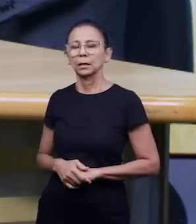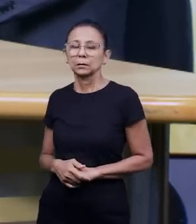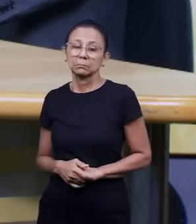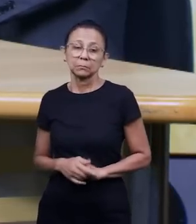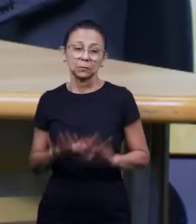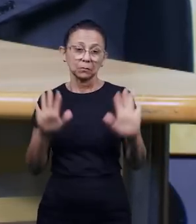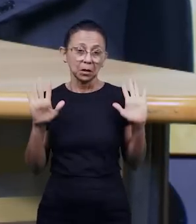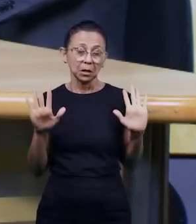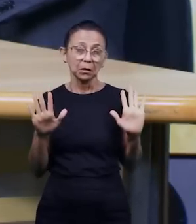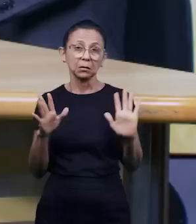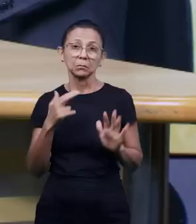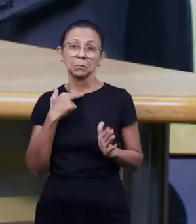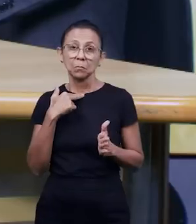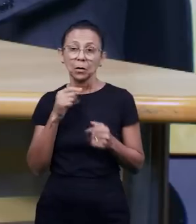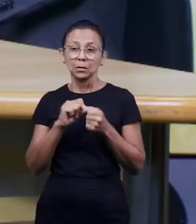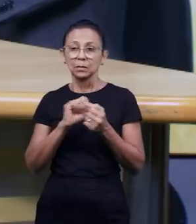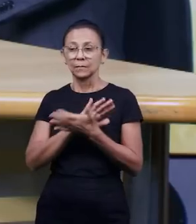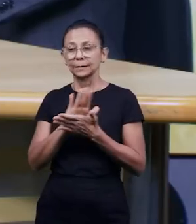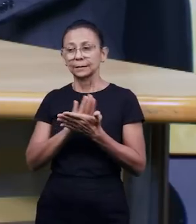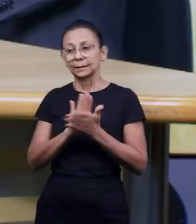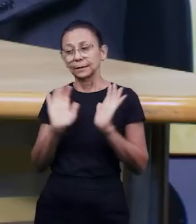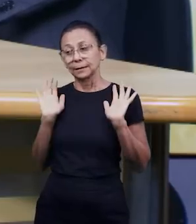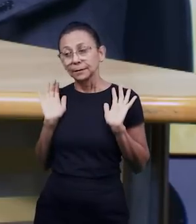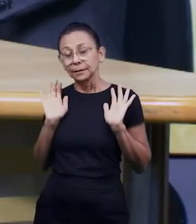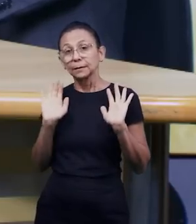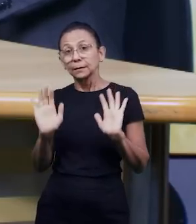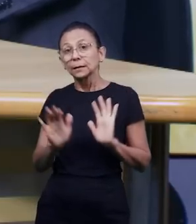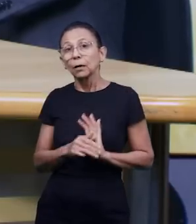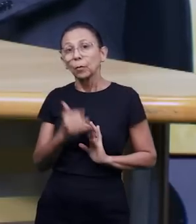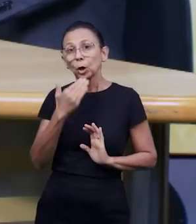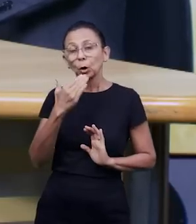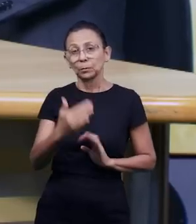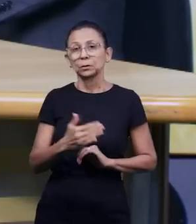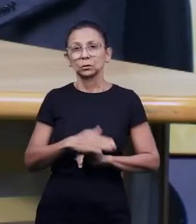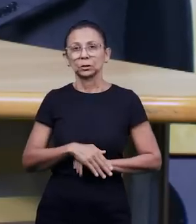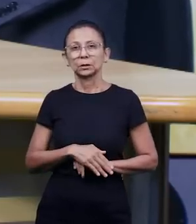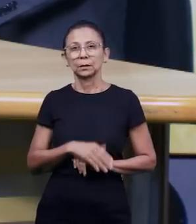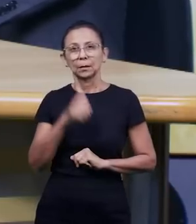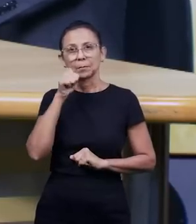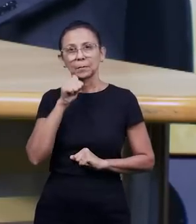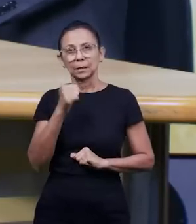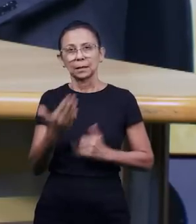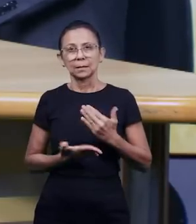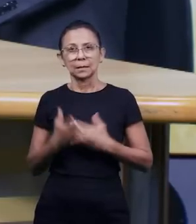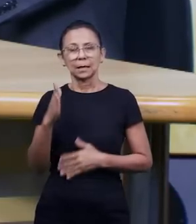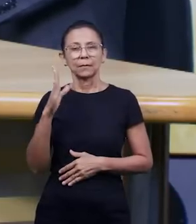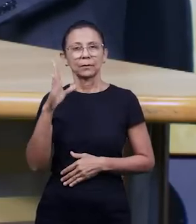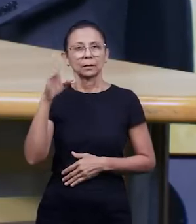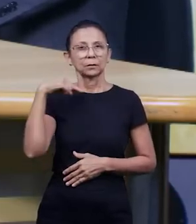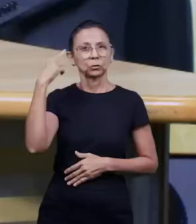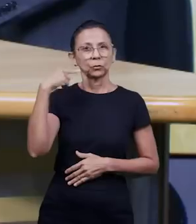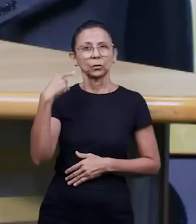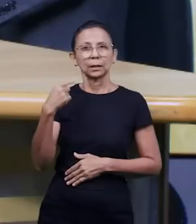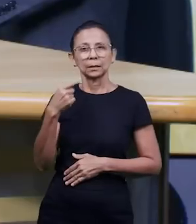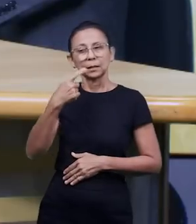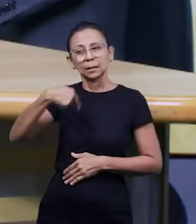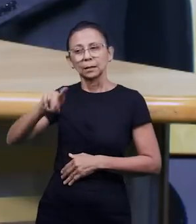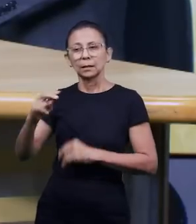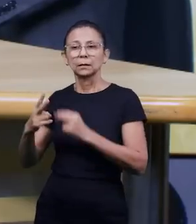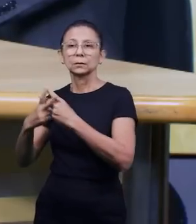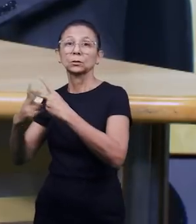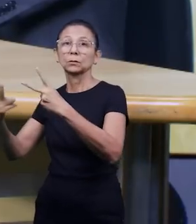um negócio errado, aí houve uma denúncia, a polícia entrou dentro do local dele, ele tinha